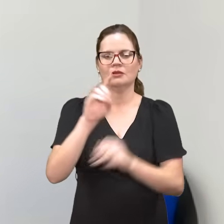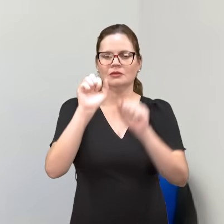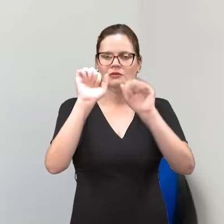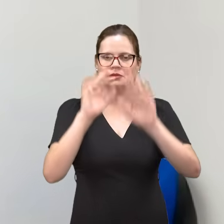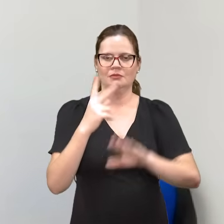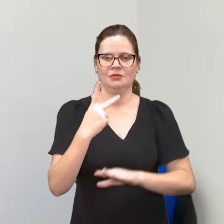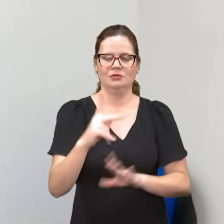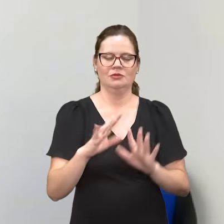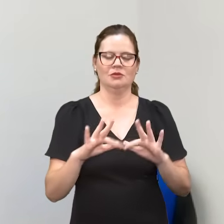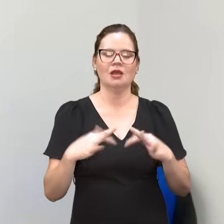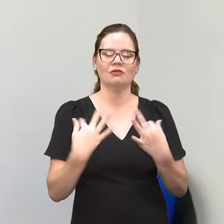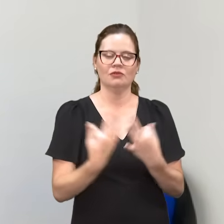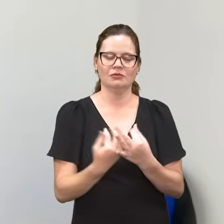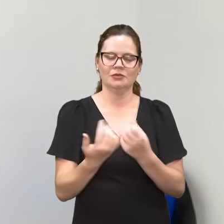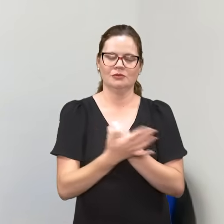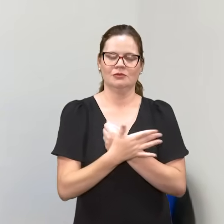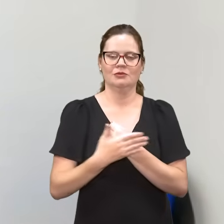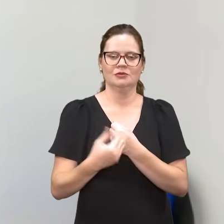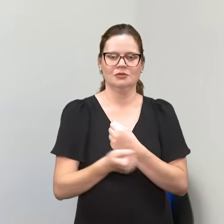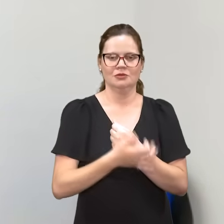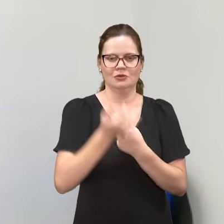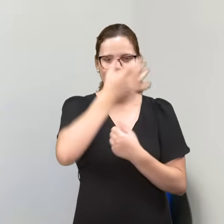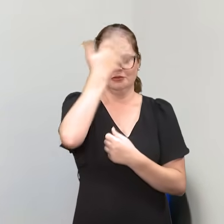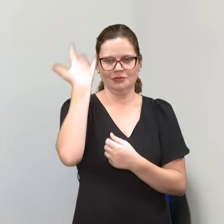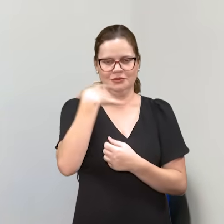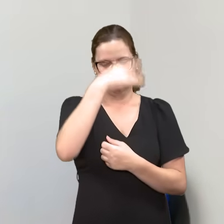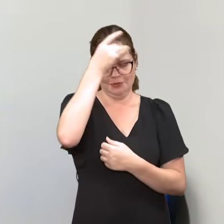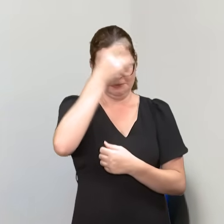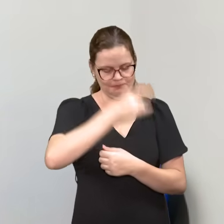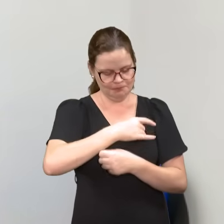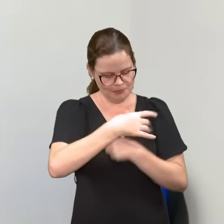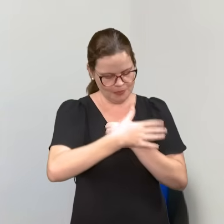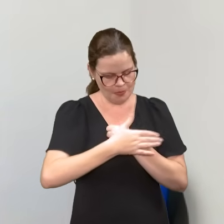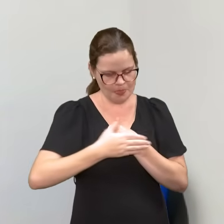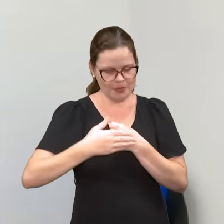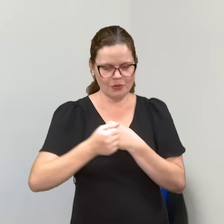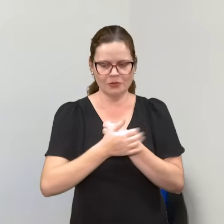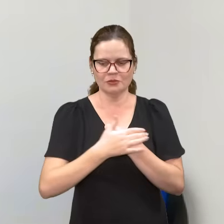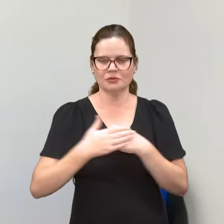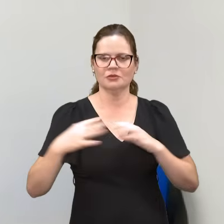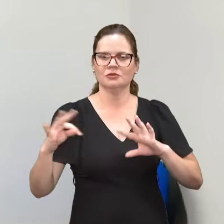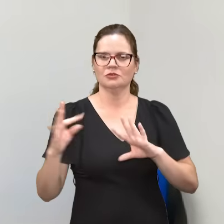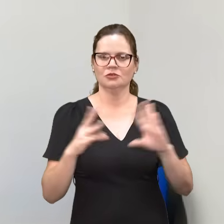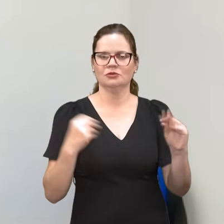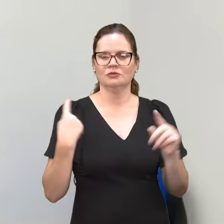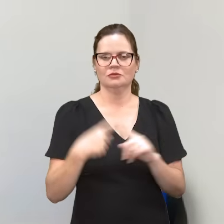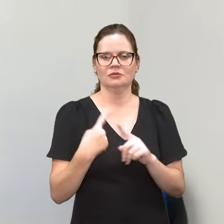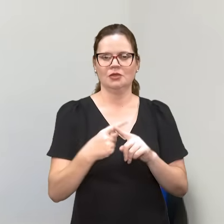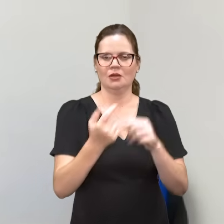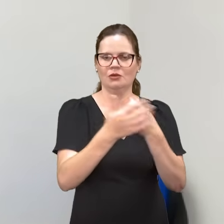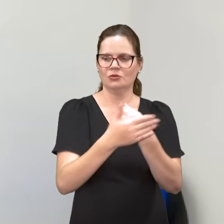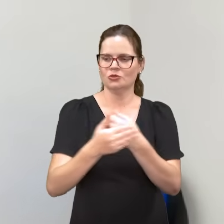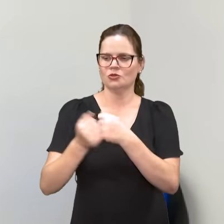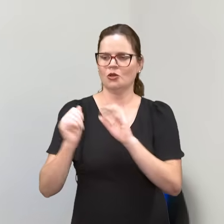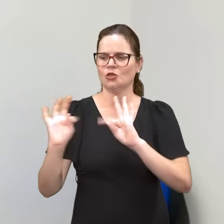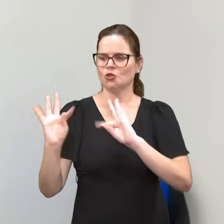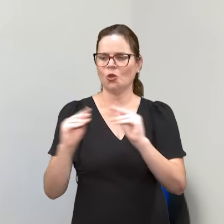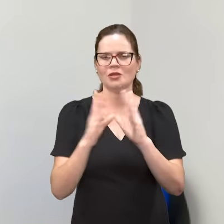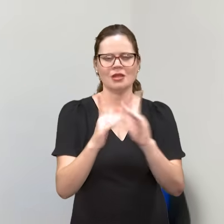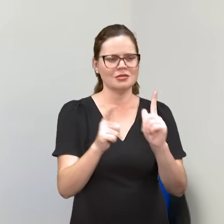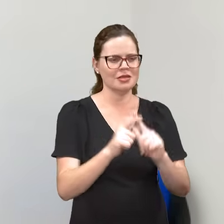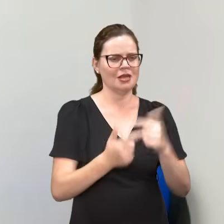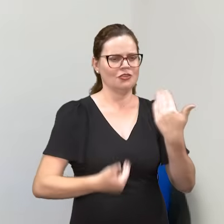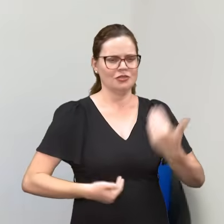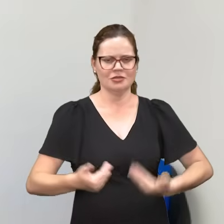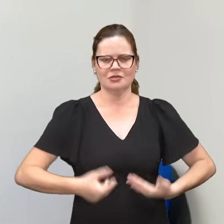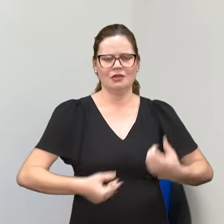família com o consolo do Espírito Santo. O nosso Deus é o Deus de todas as consolações. Que o Senhor console todas as igrejas.